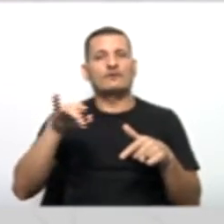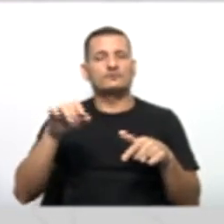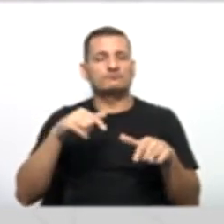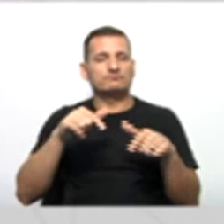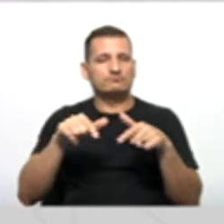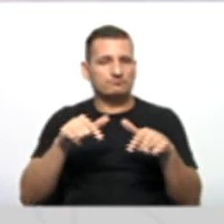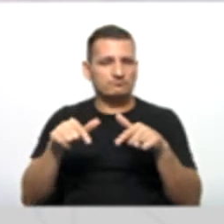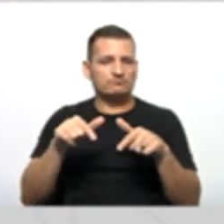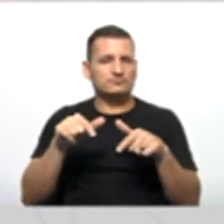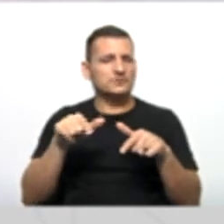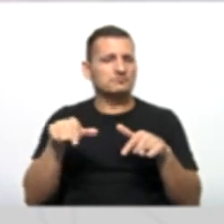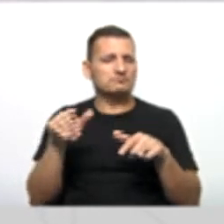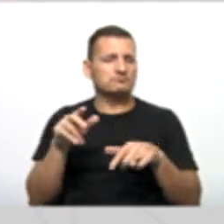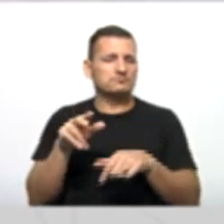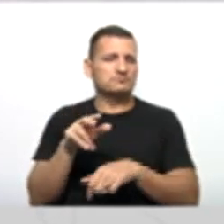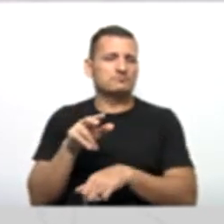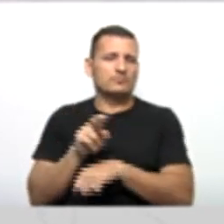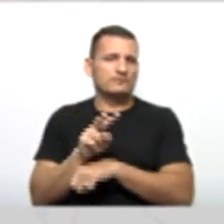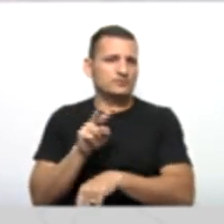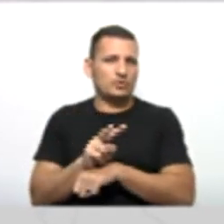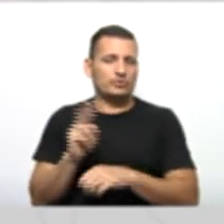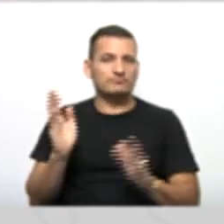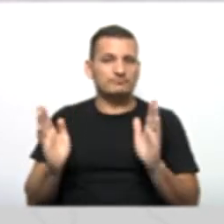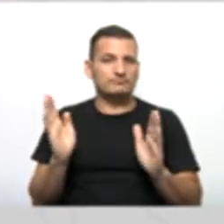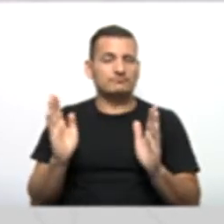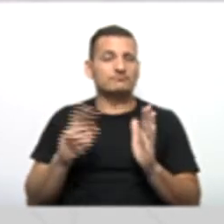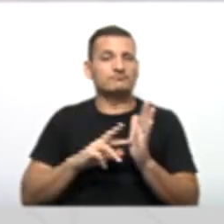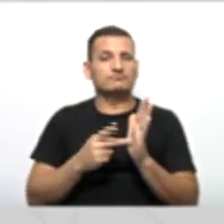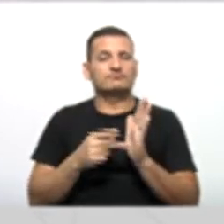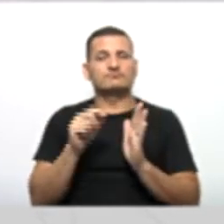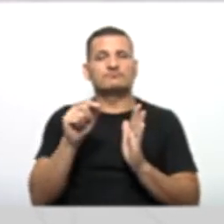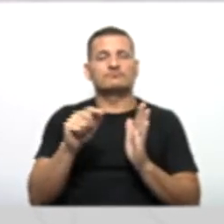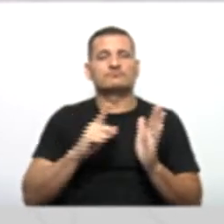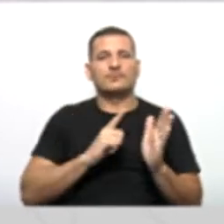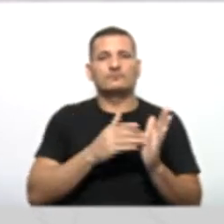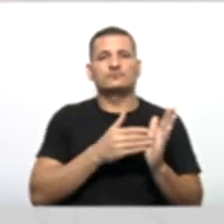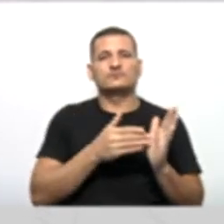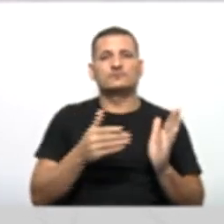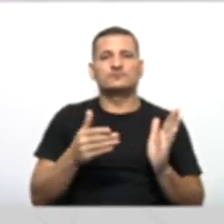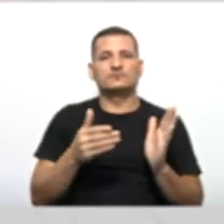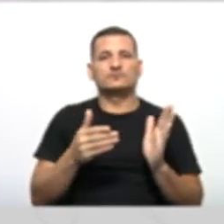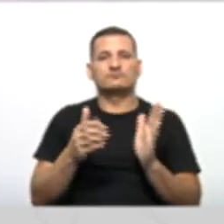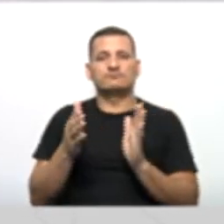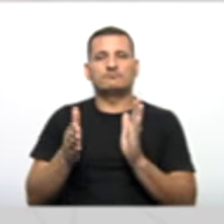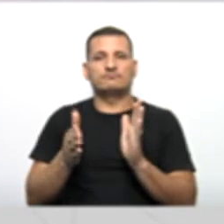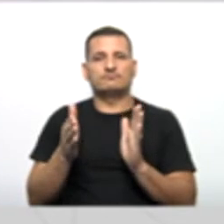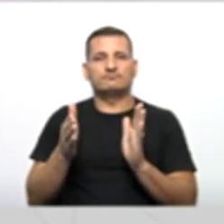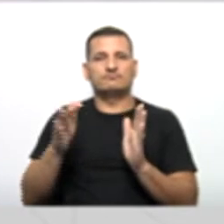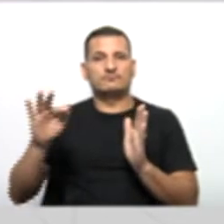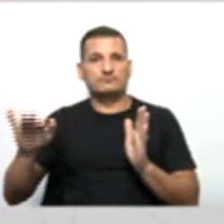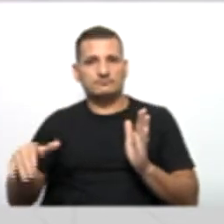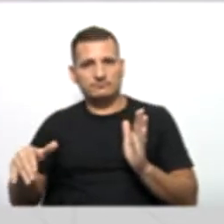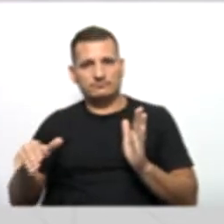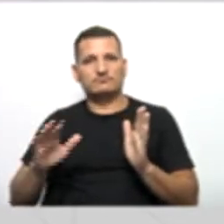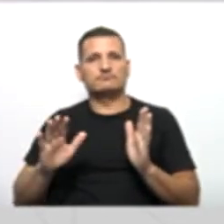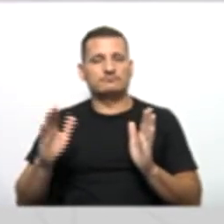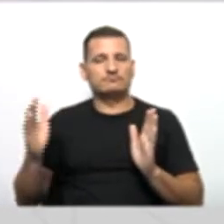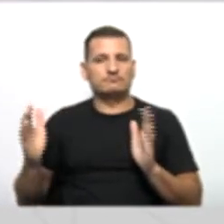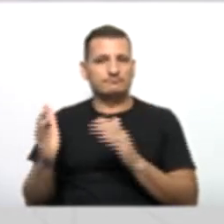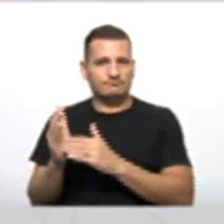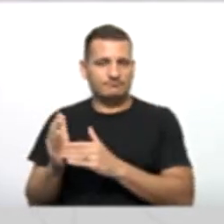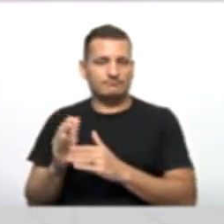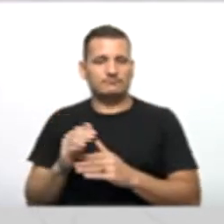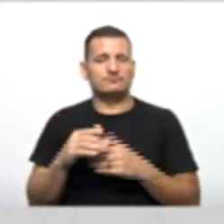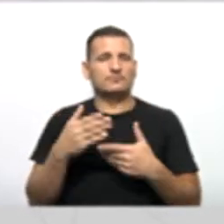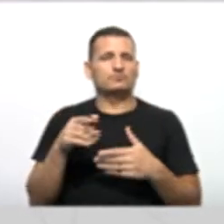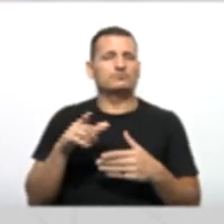é temporário, significa o quê? Que existe um início, um meio e um fim. Então a gente já pode também aí dizer que